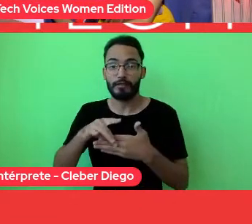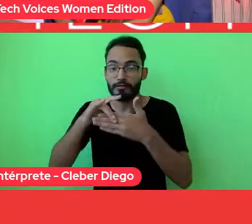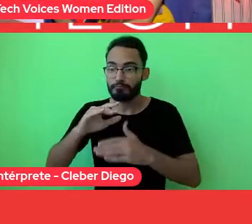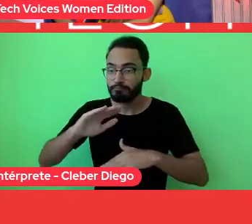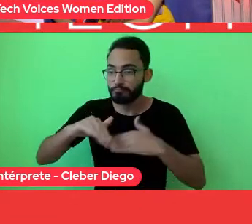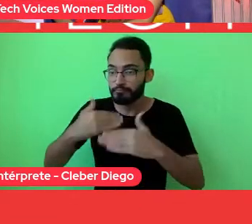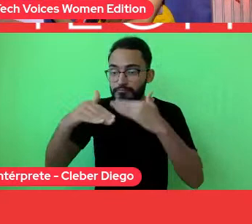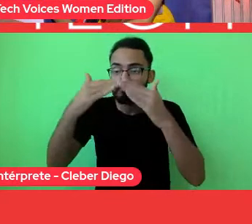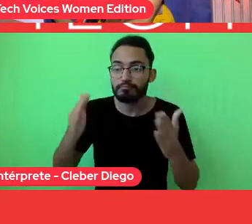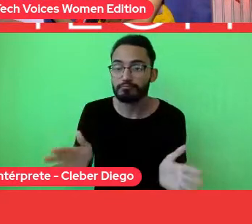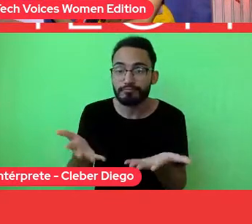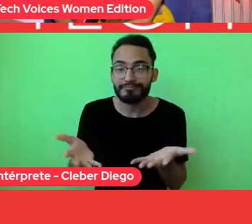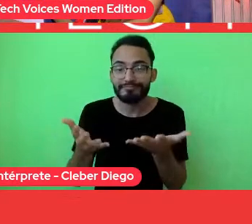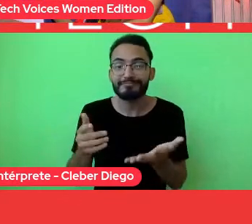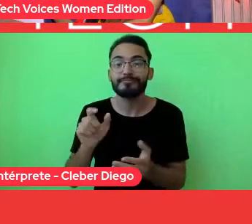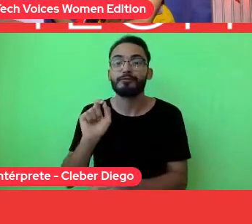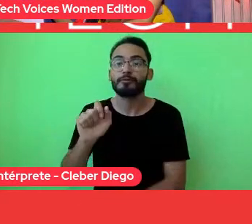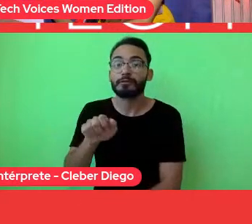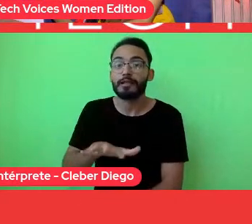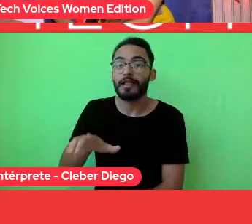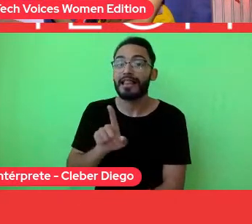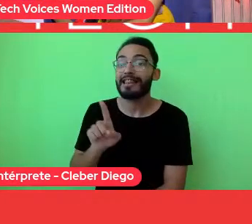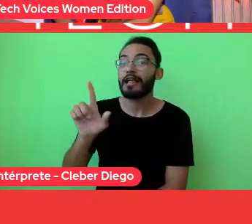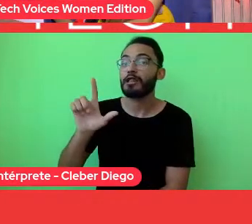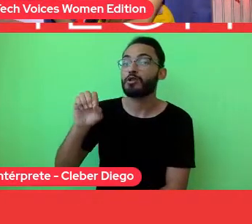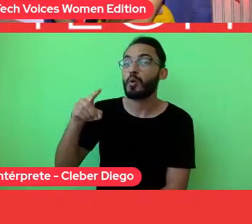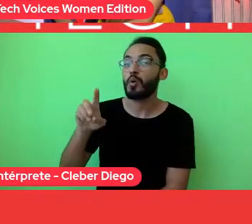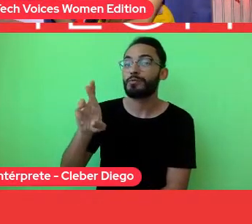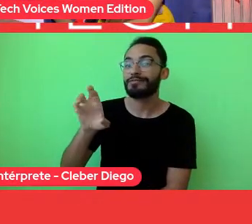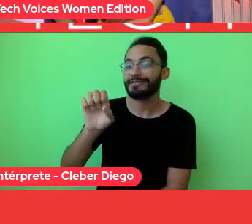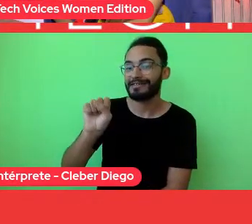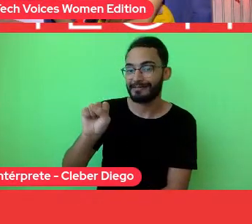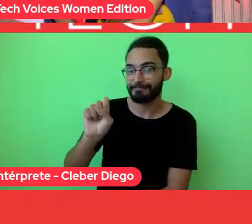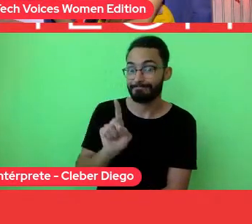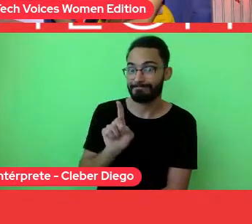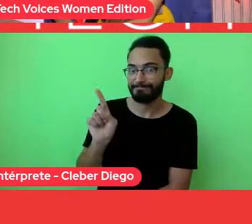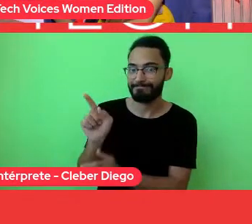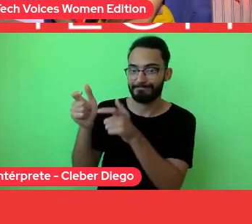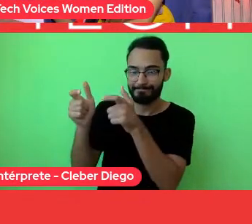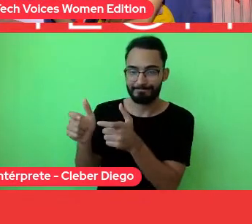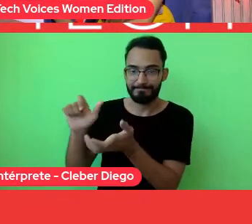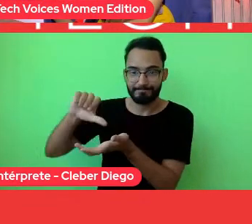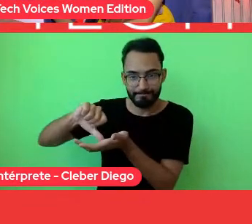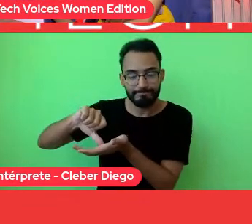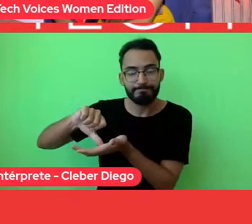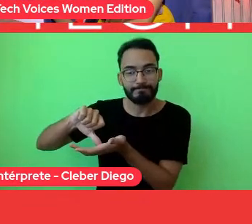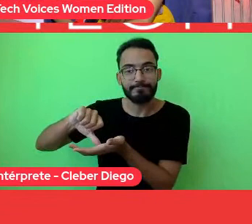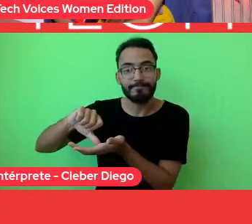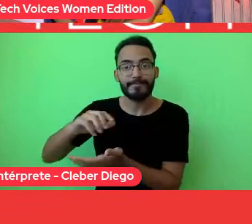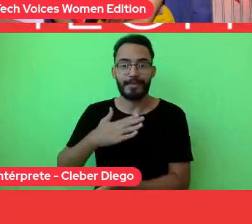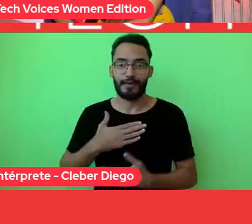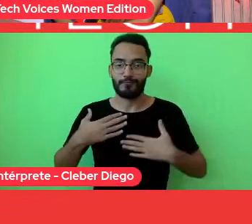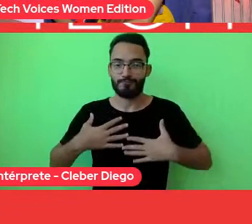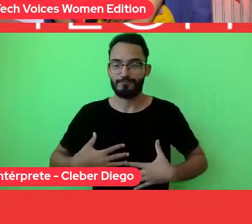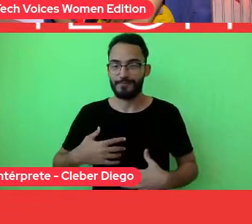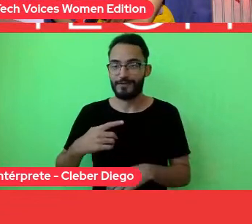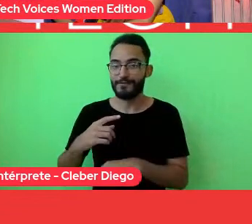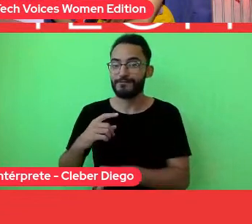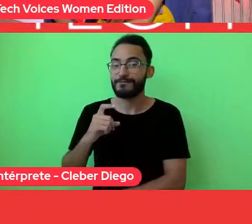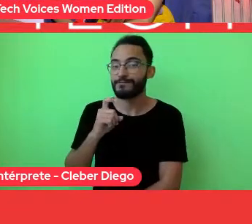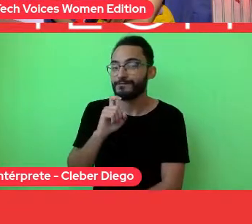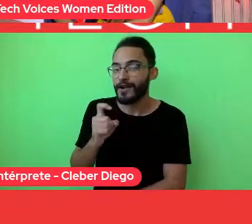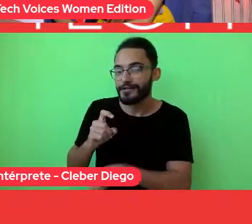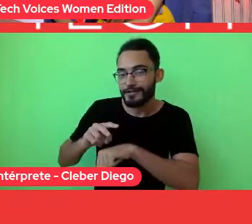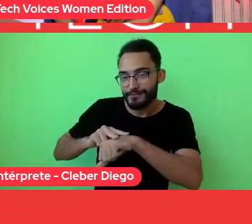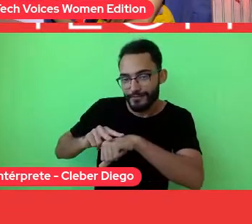expansão aqui para a EMEA. Estou em Londres agora. Estou vestindo uma blusa verde, verdezinha,